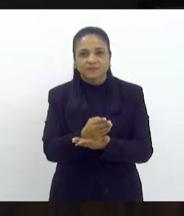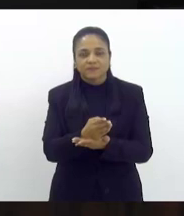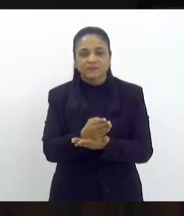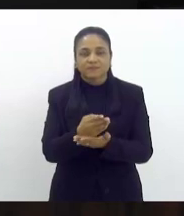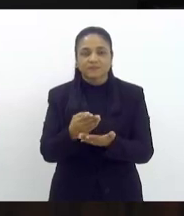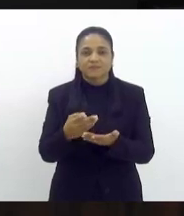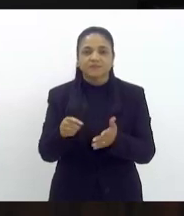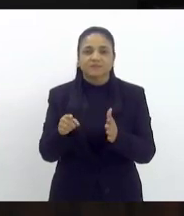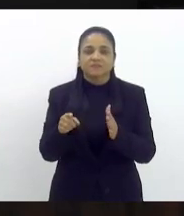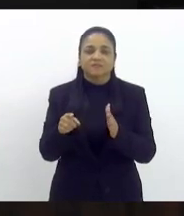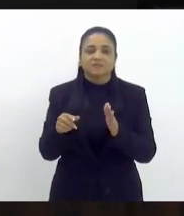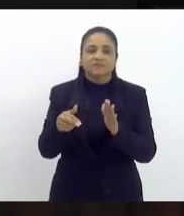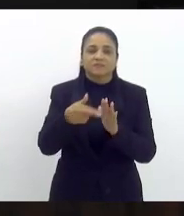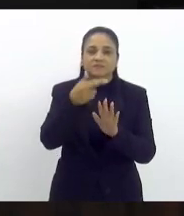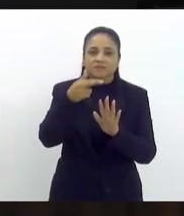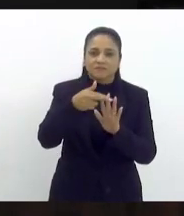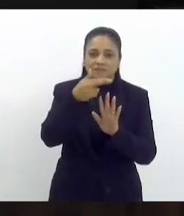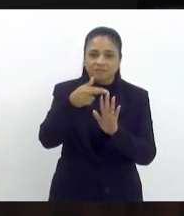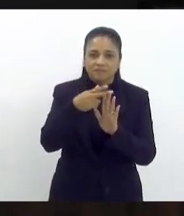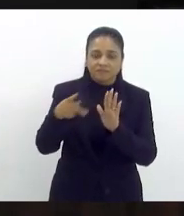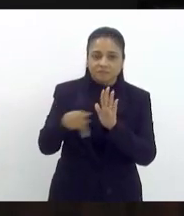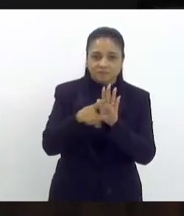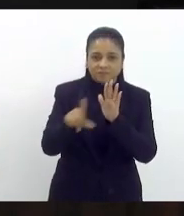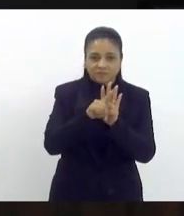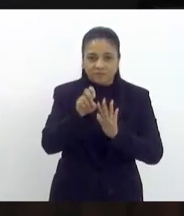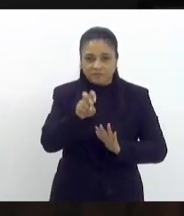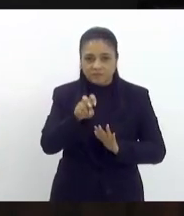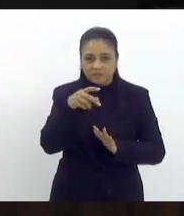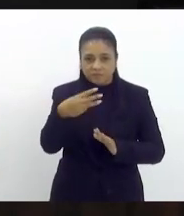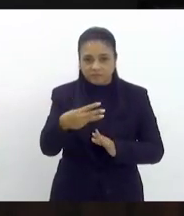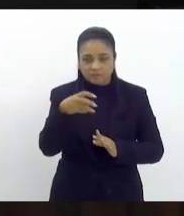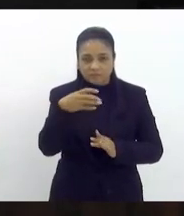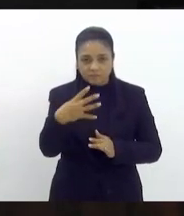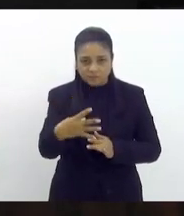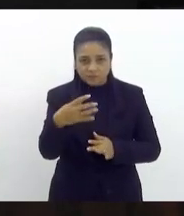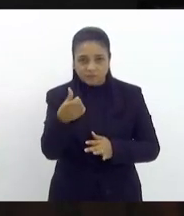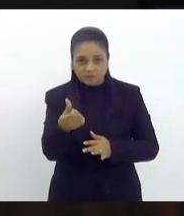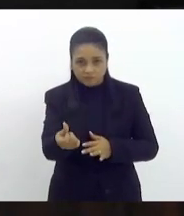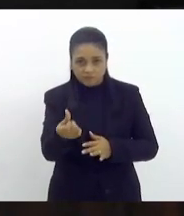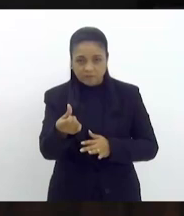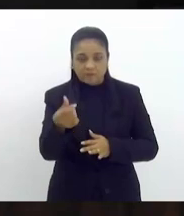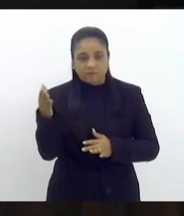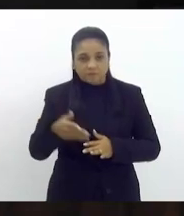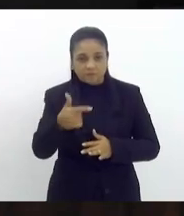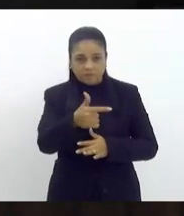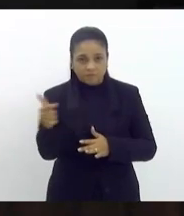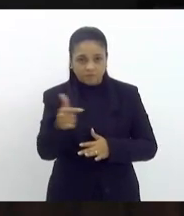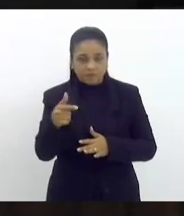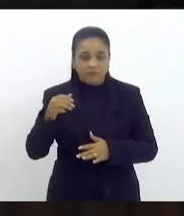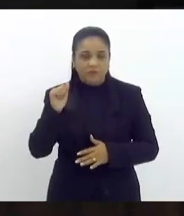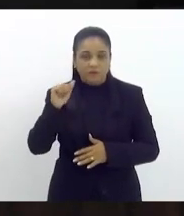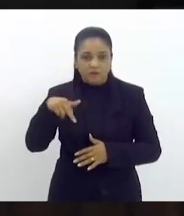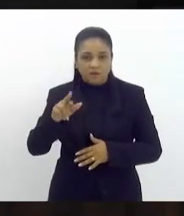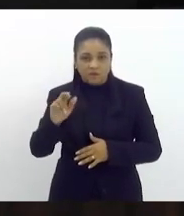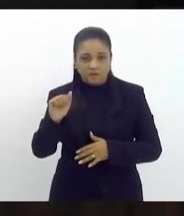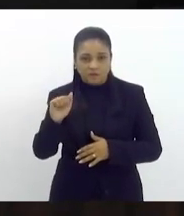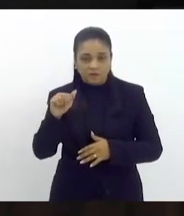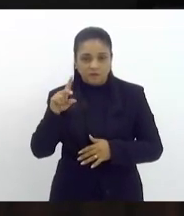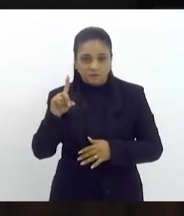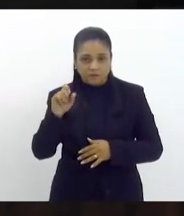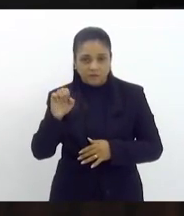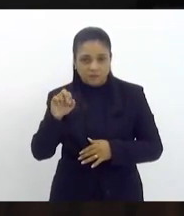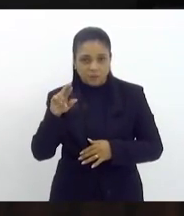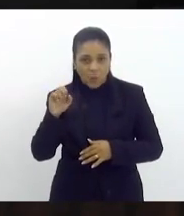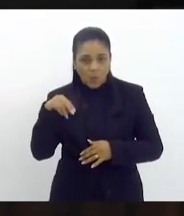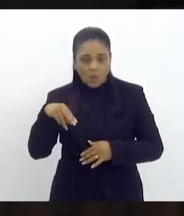requerimento também sobre a mesa do projeto de lei 5346 de 22 deputado Anderson Moraes também senhores que aprovam